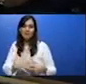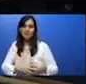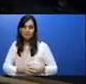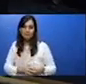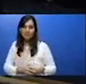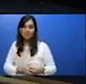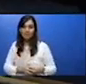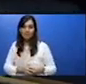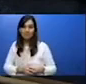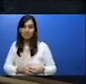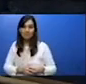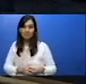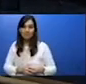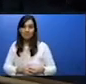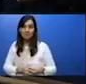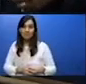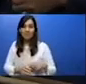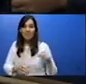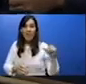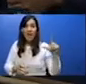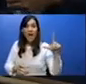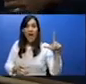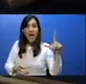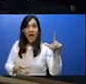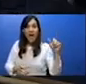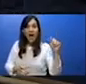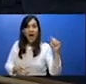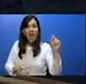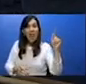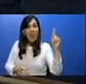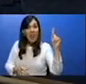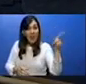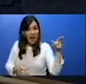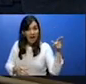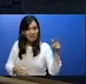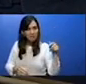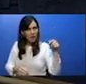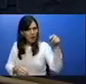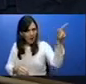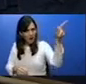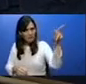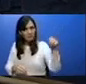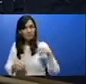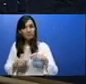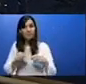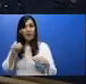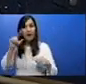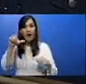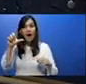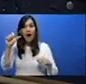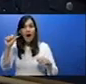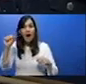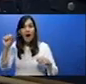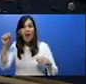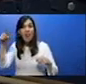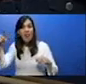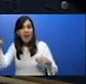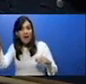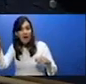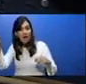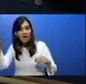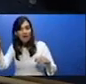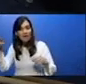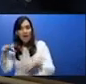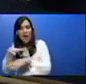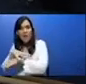tá? Lá e lã. Você pode mudar o sentido apenas com acento na palavrinha.